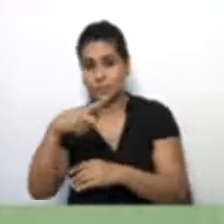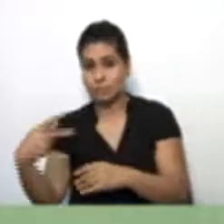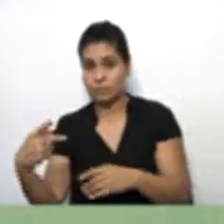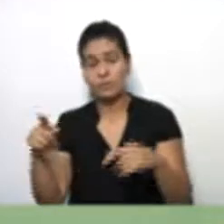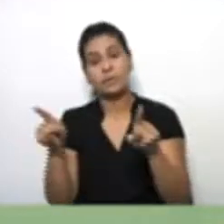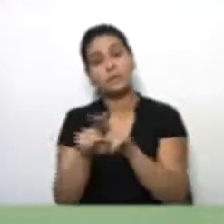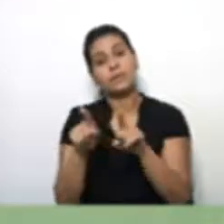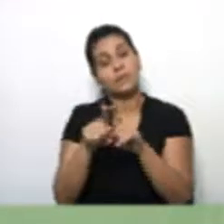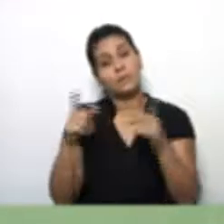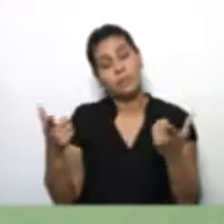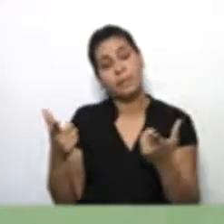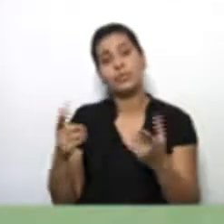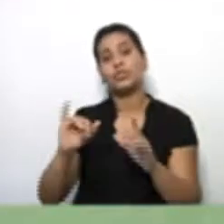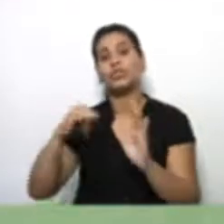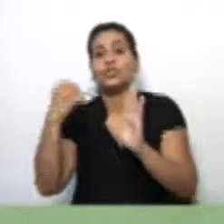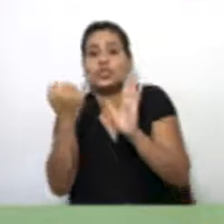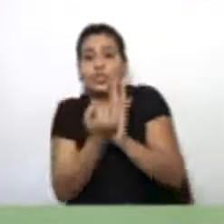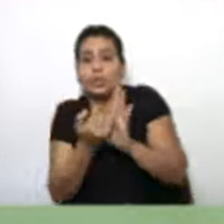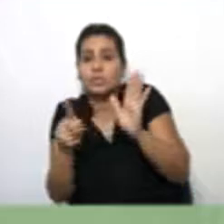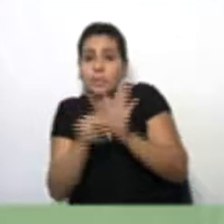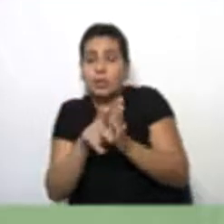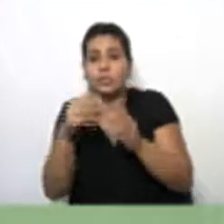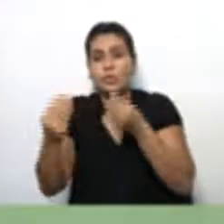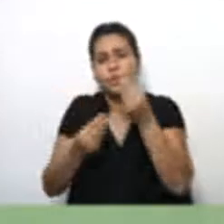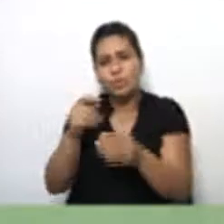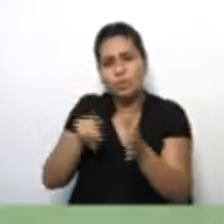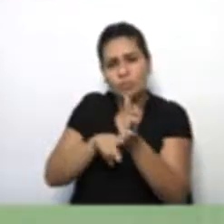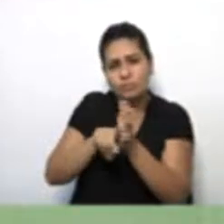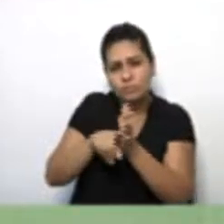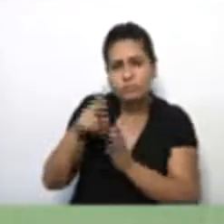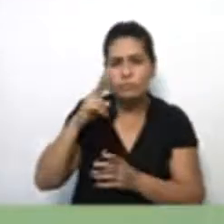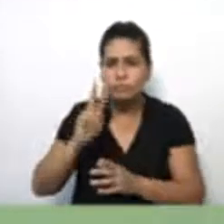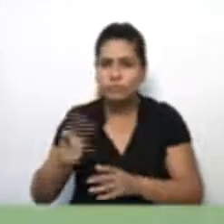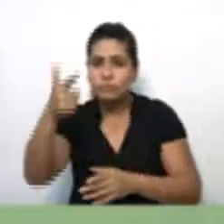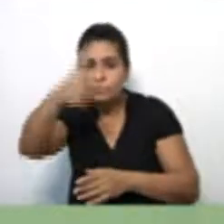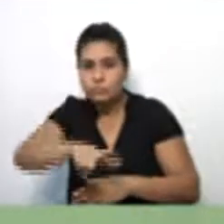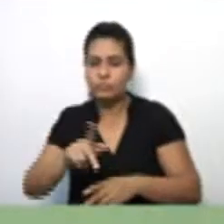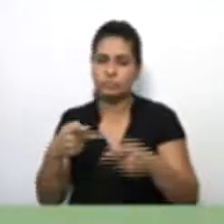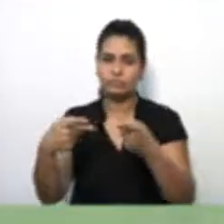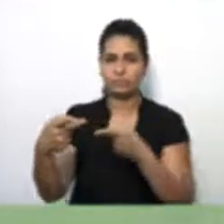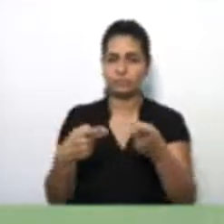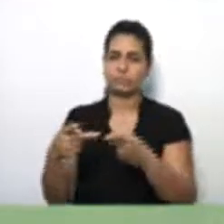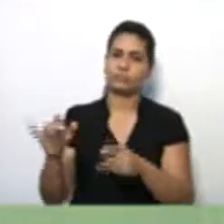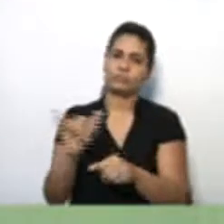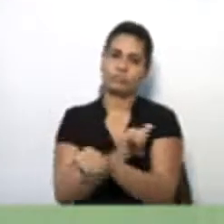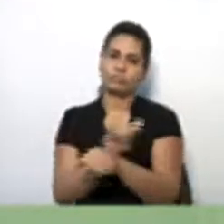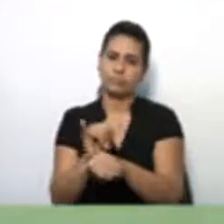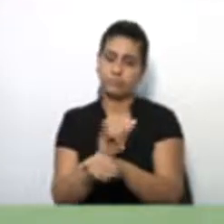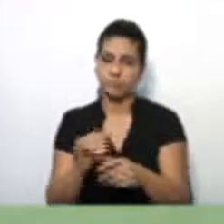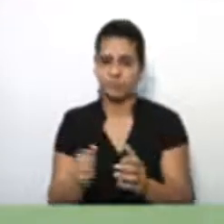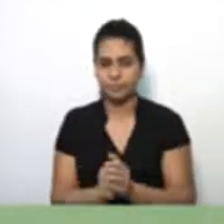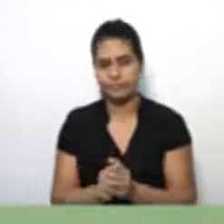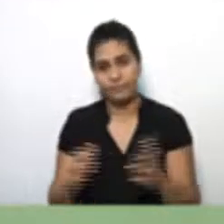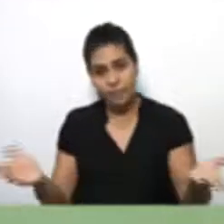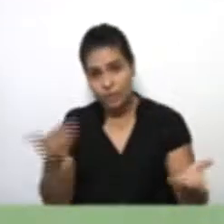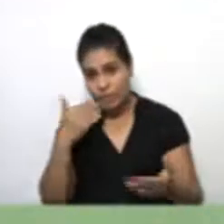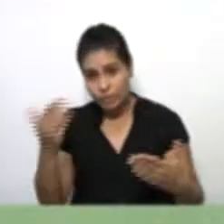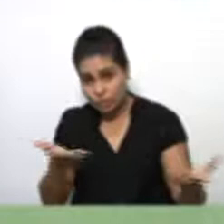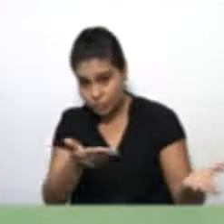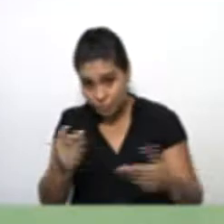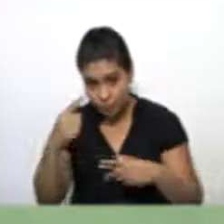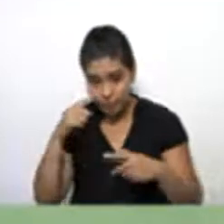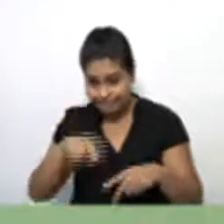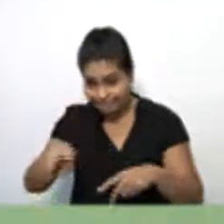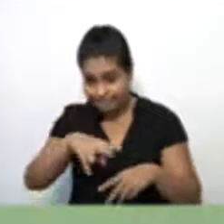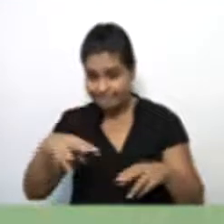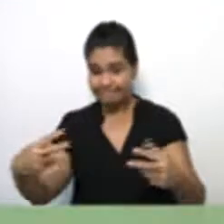definir também meios e técnicas de revisão e atualização do planejamento estratégico. Meu jovem, você que